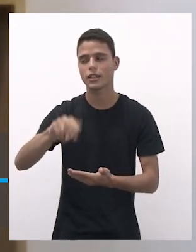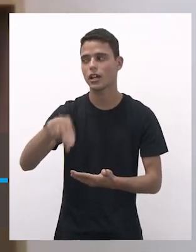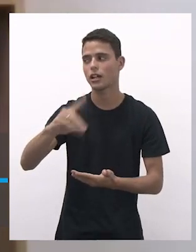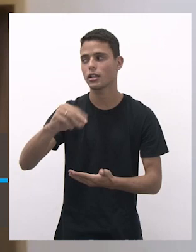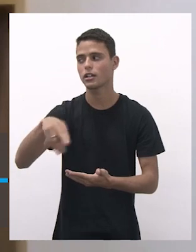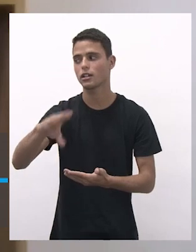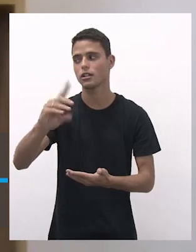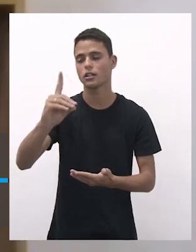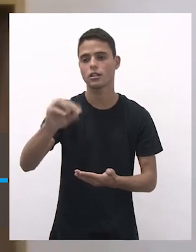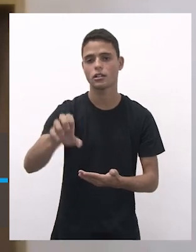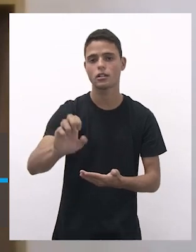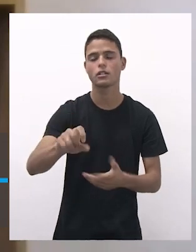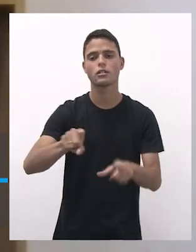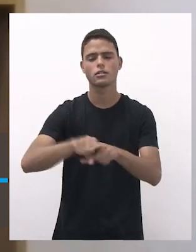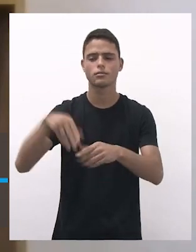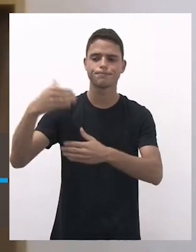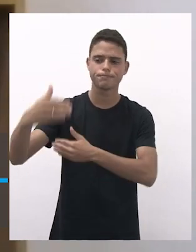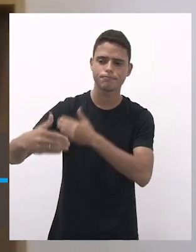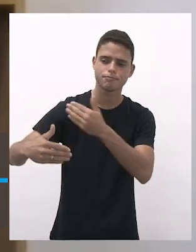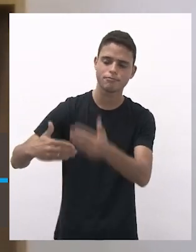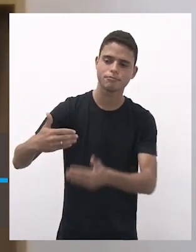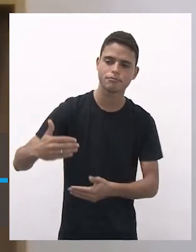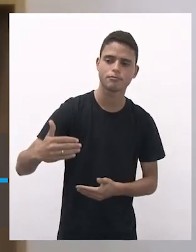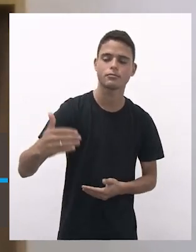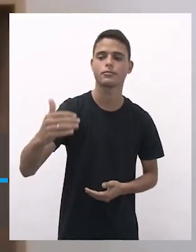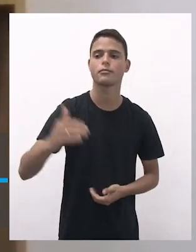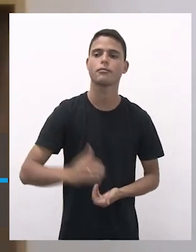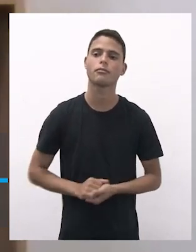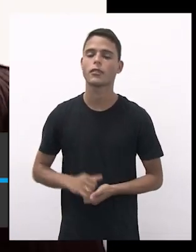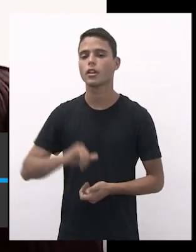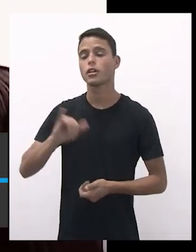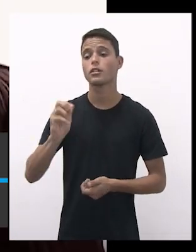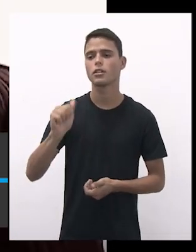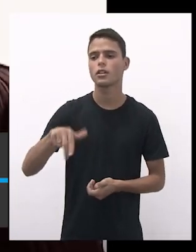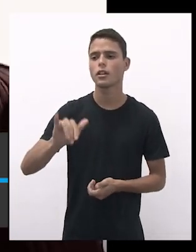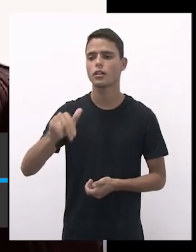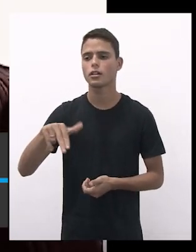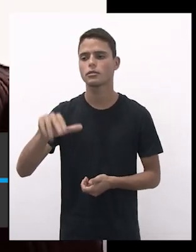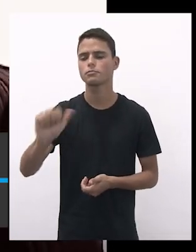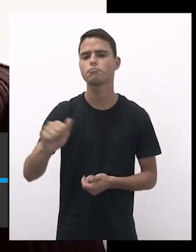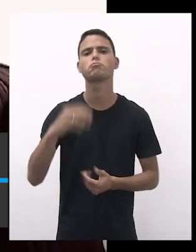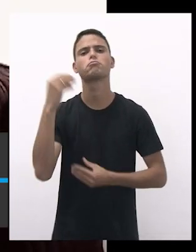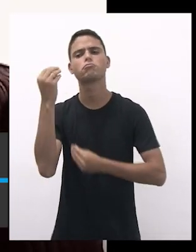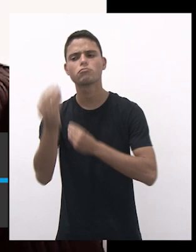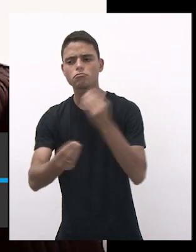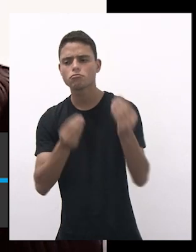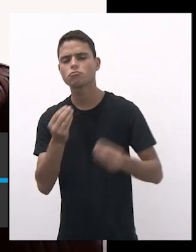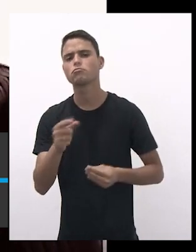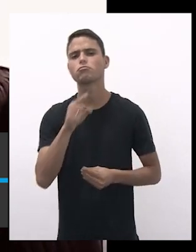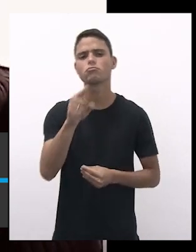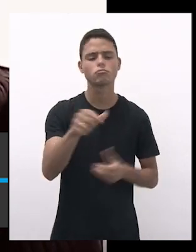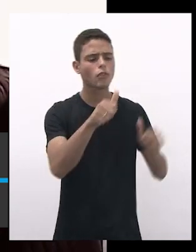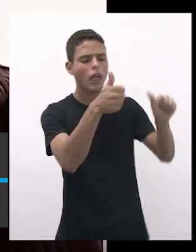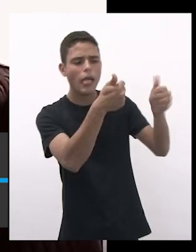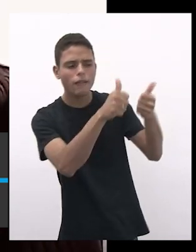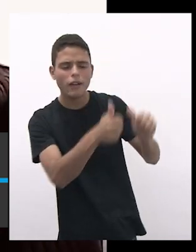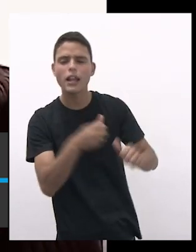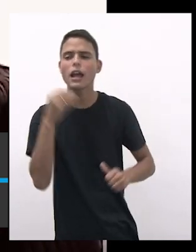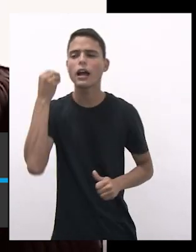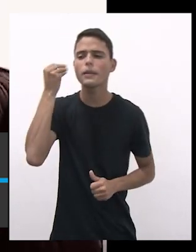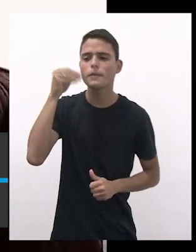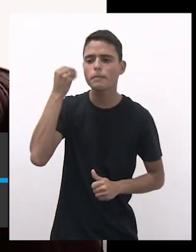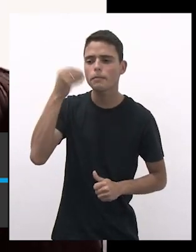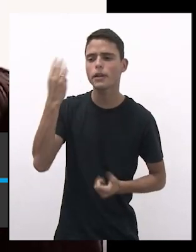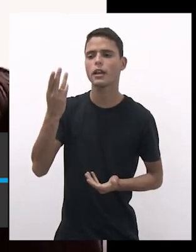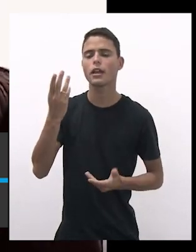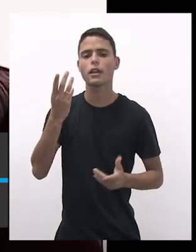E desde então estamos na Mário de Andrade. Janaína, como você avalia essa experiência aí